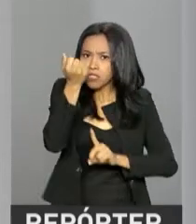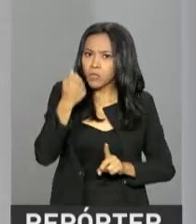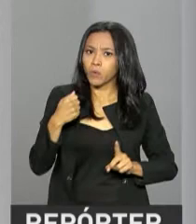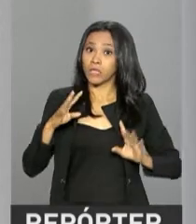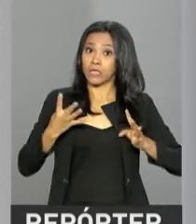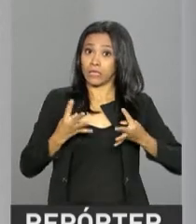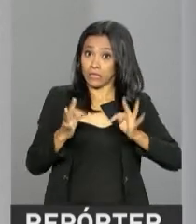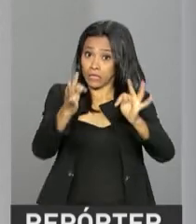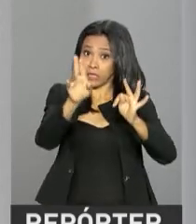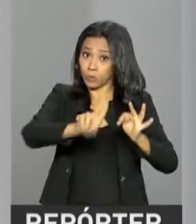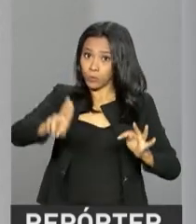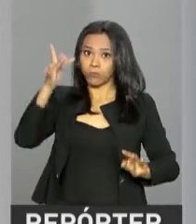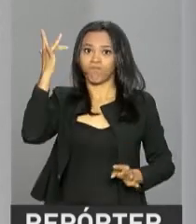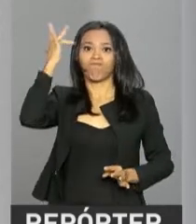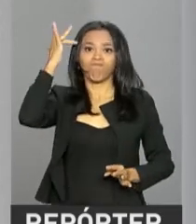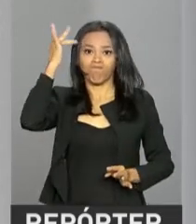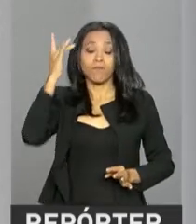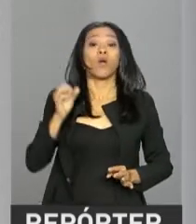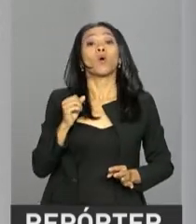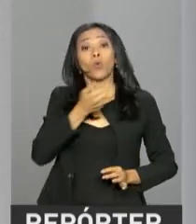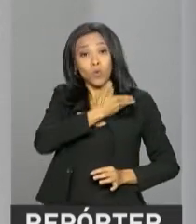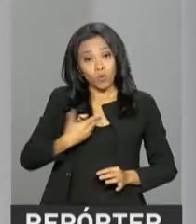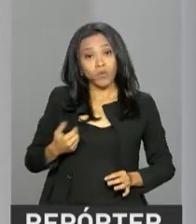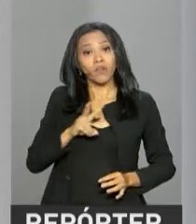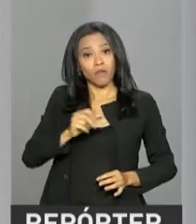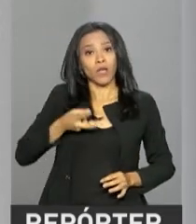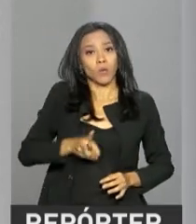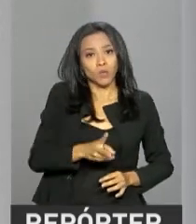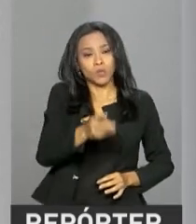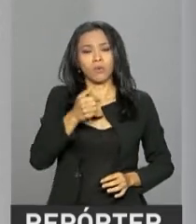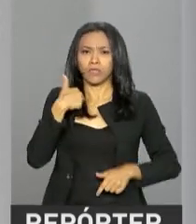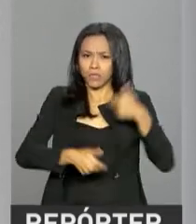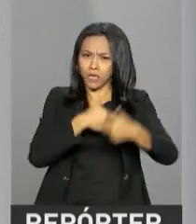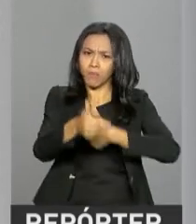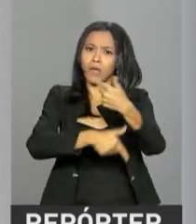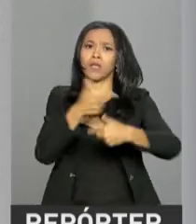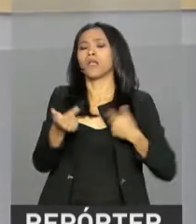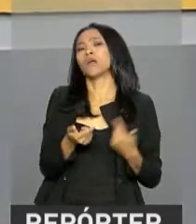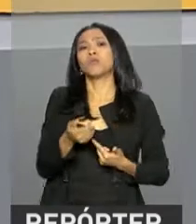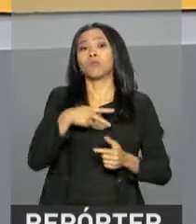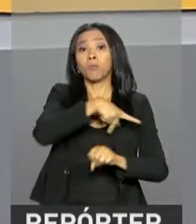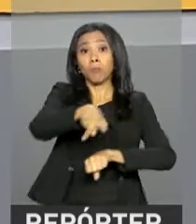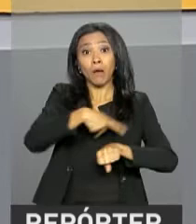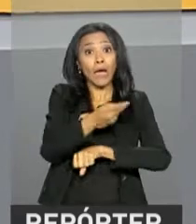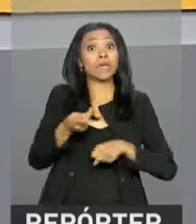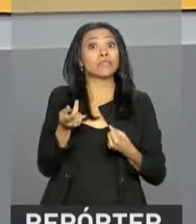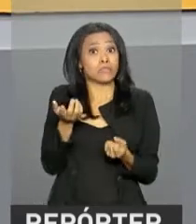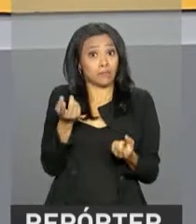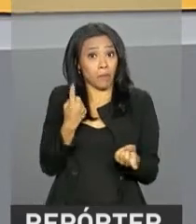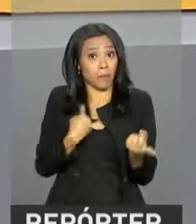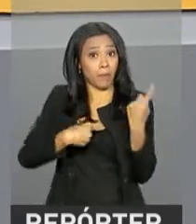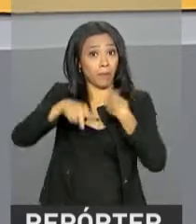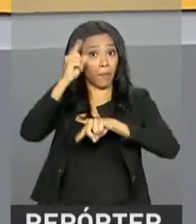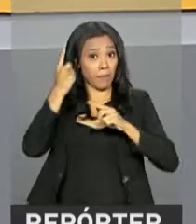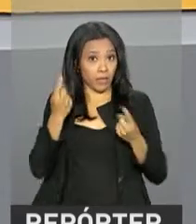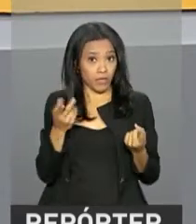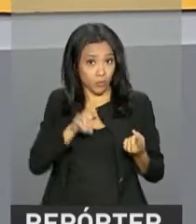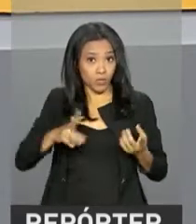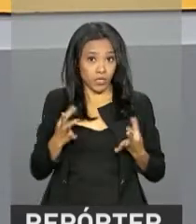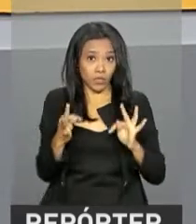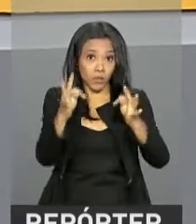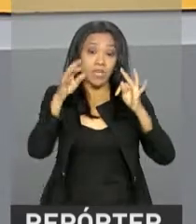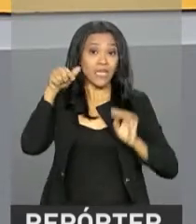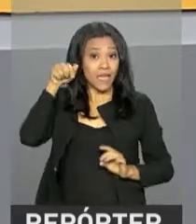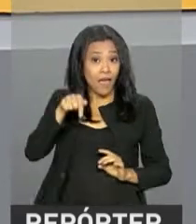presidente ressaltou ainda que o governo seguirá trabalhando por um país mais moderno e próspero. A expectativa dos organizadores é de que a